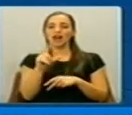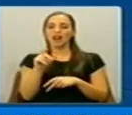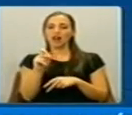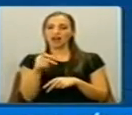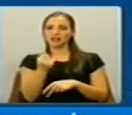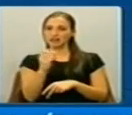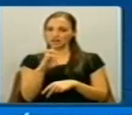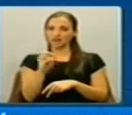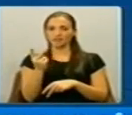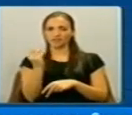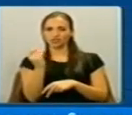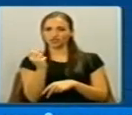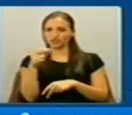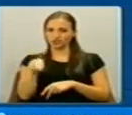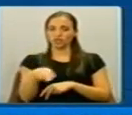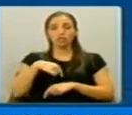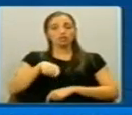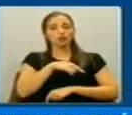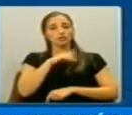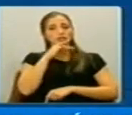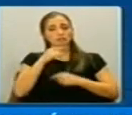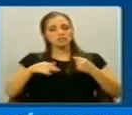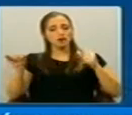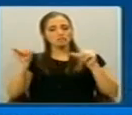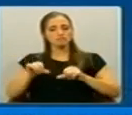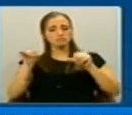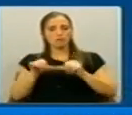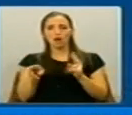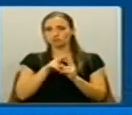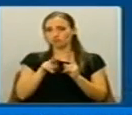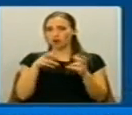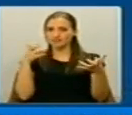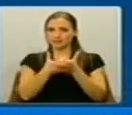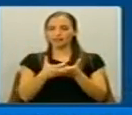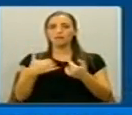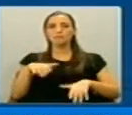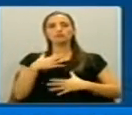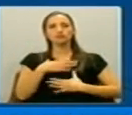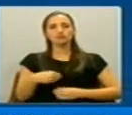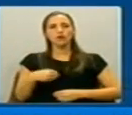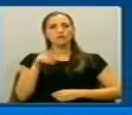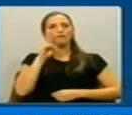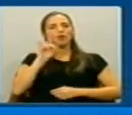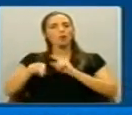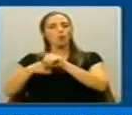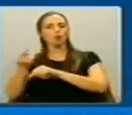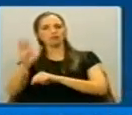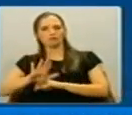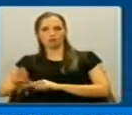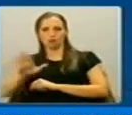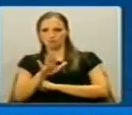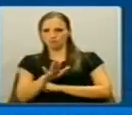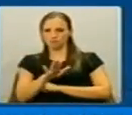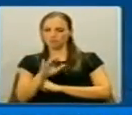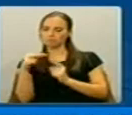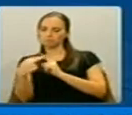nós dizemos, obviamente, que foi uma semana negra por estes dois acidentes, mas eu gostaria de ver o outro lado desta questão, que é,